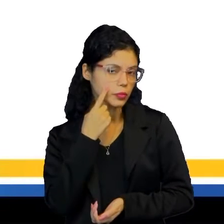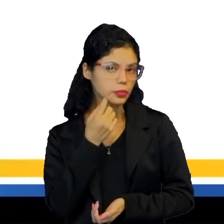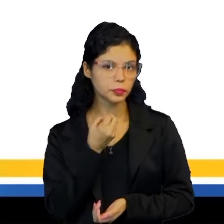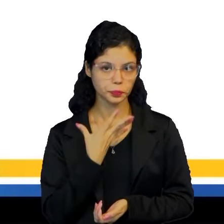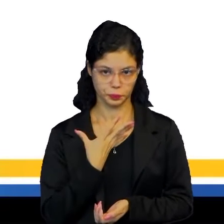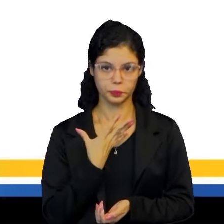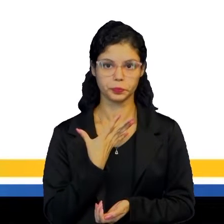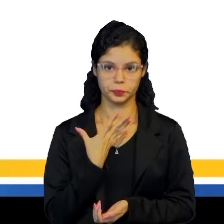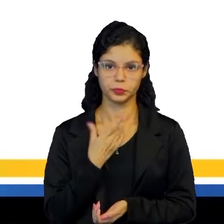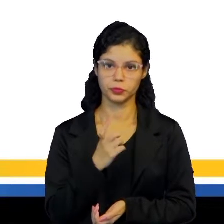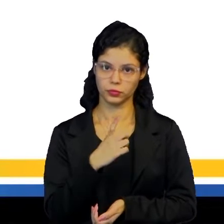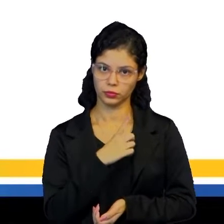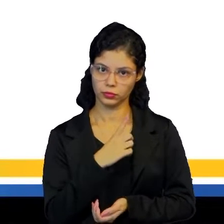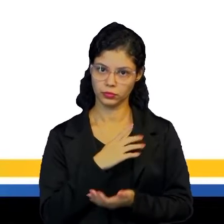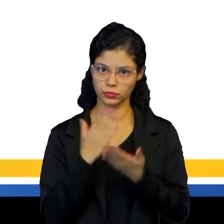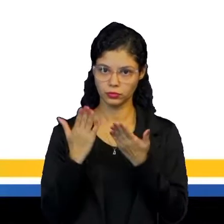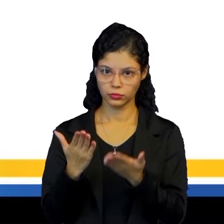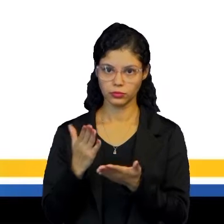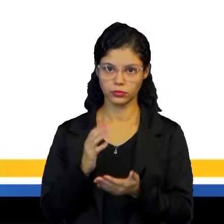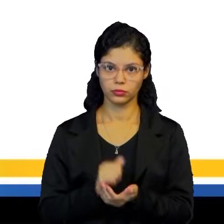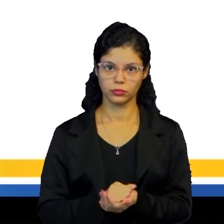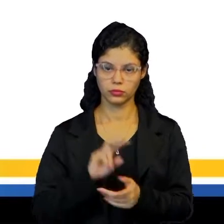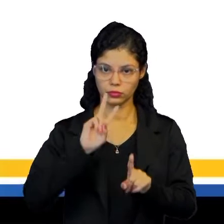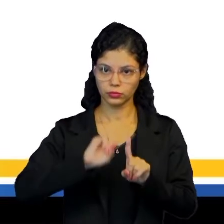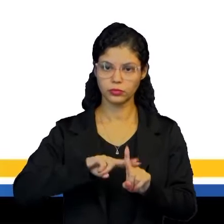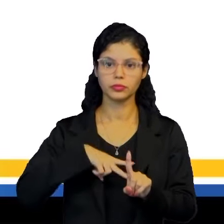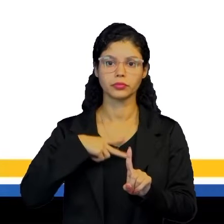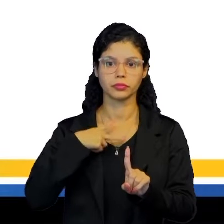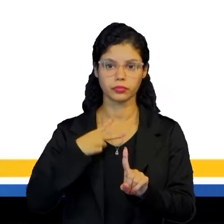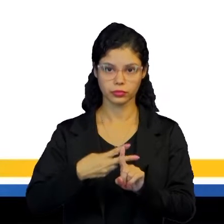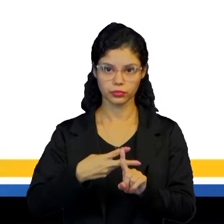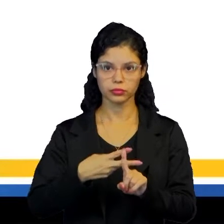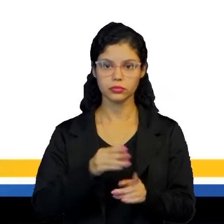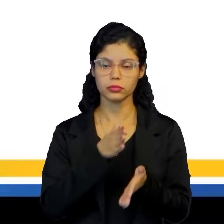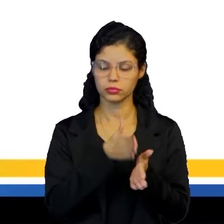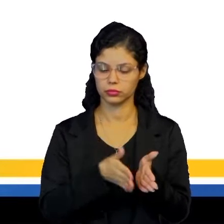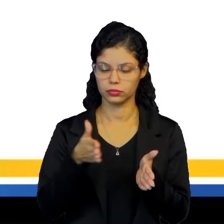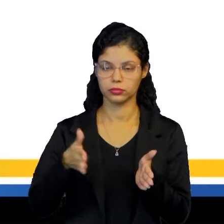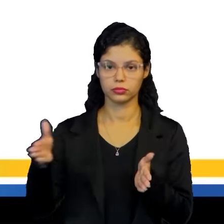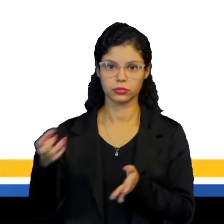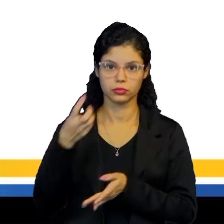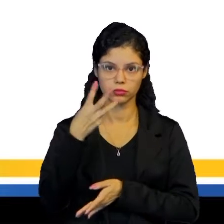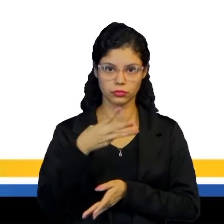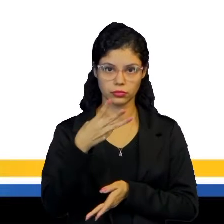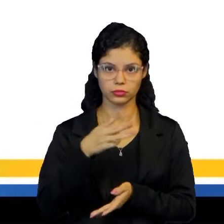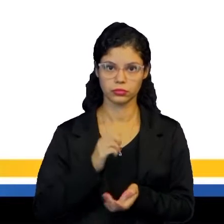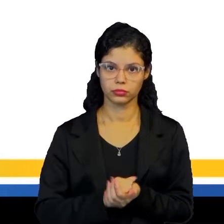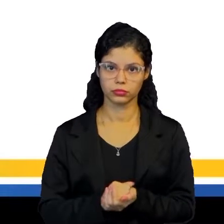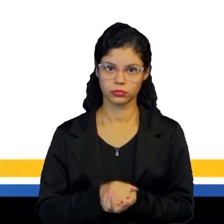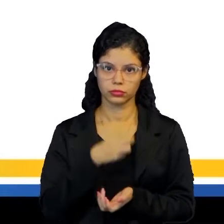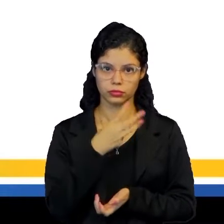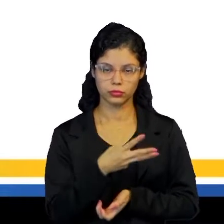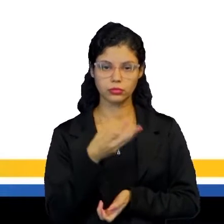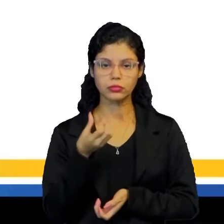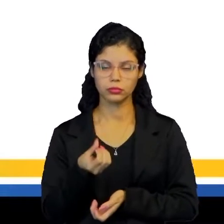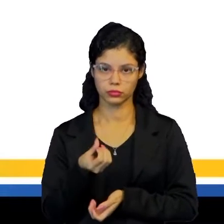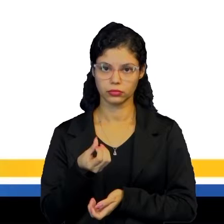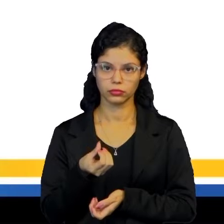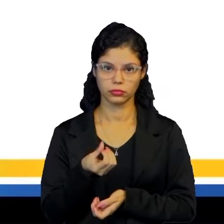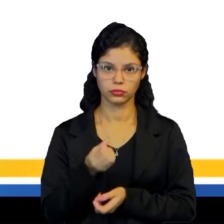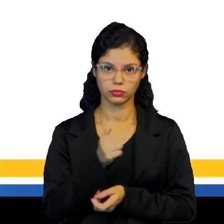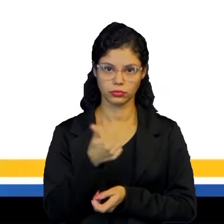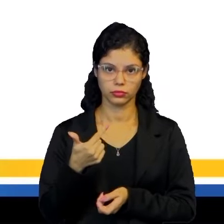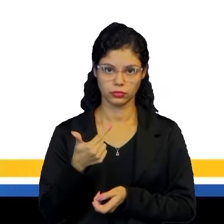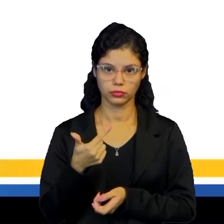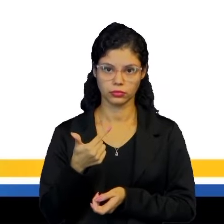bem, pessoal, eu tenho aí sempre o dobro, dobrando uma sequência de 3, ó. 3, 6, dobrou,